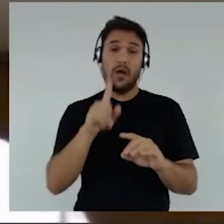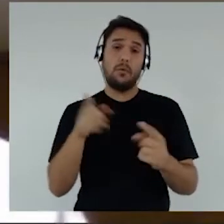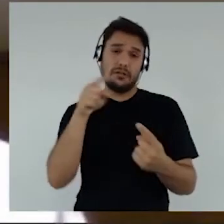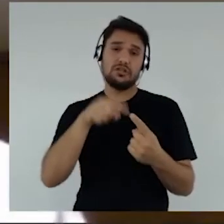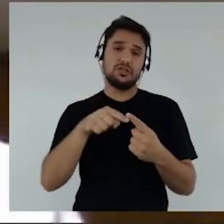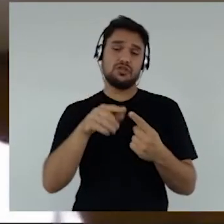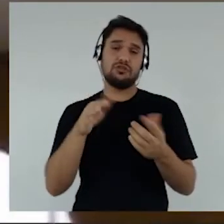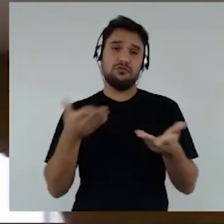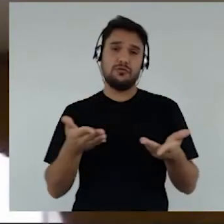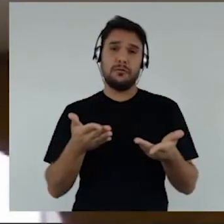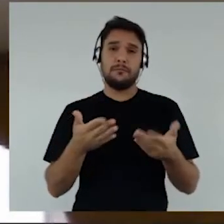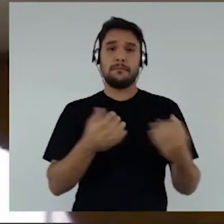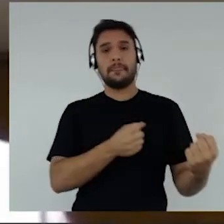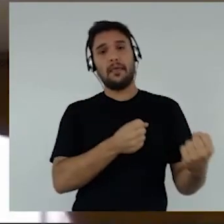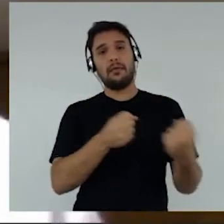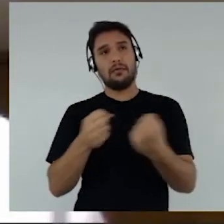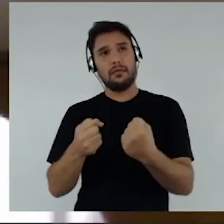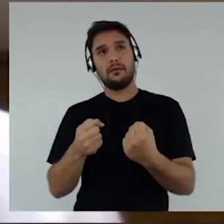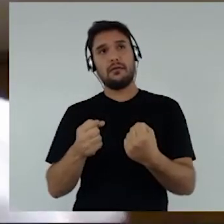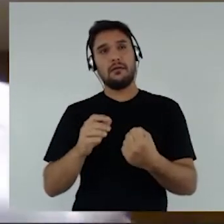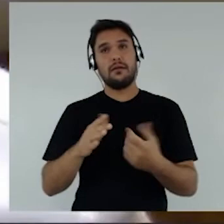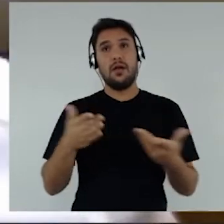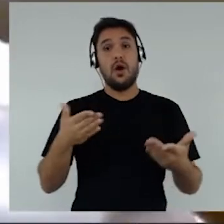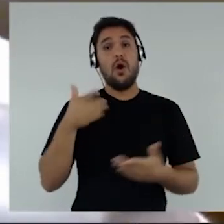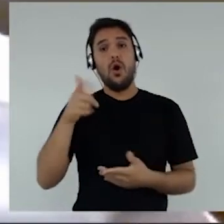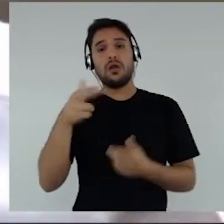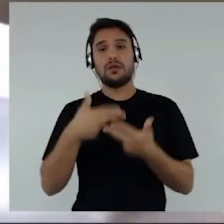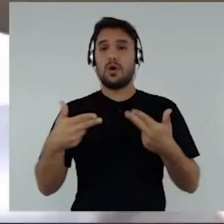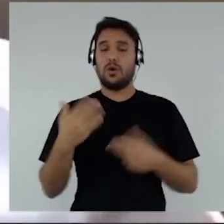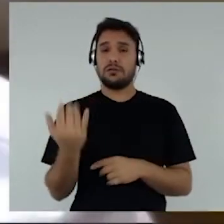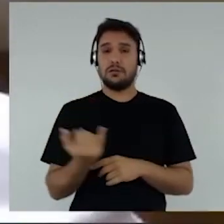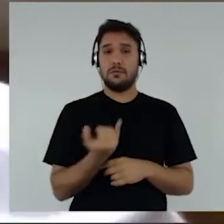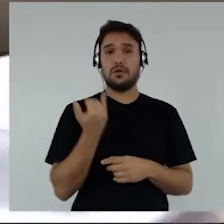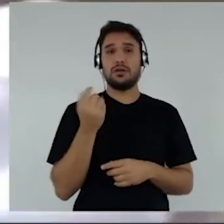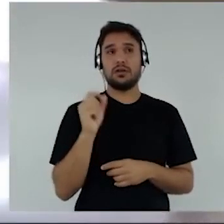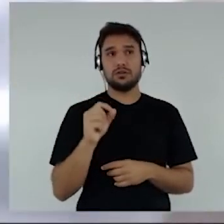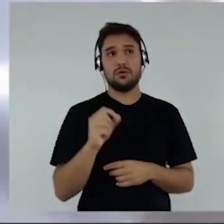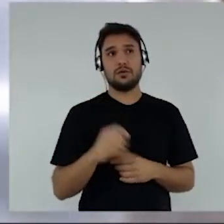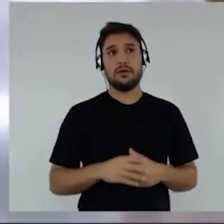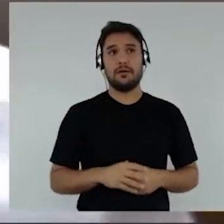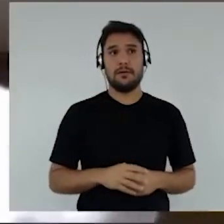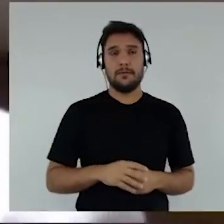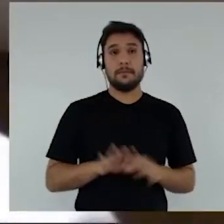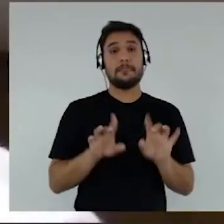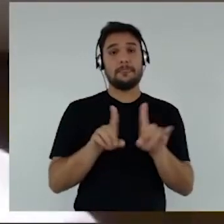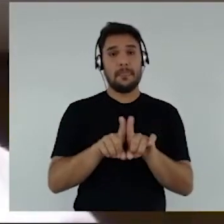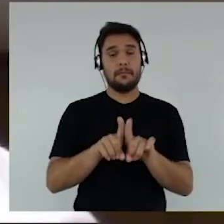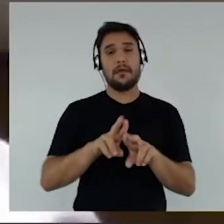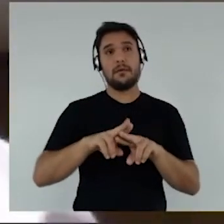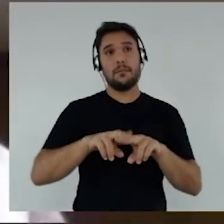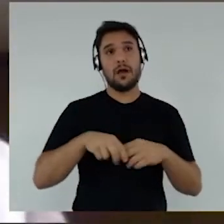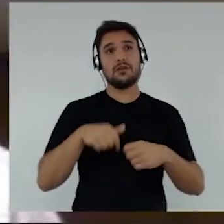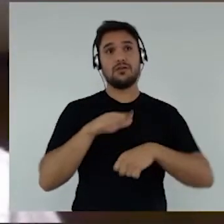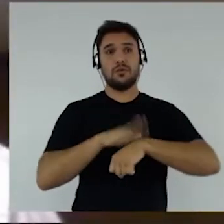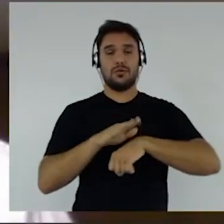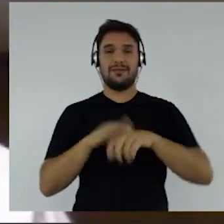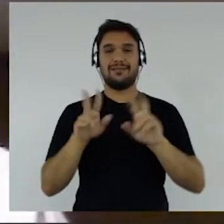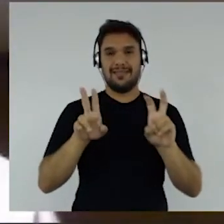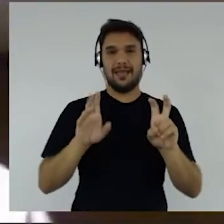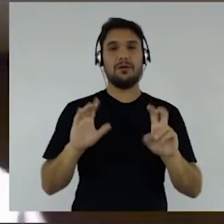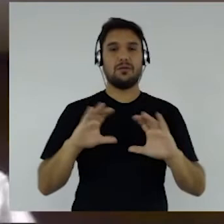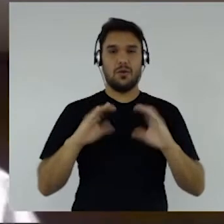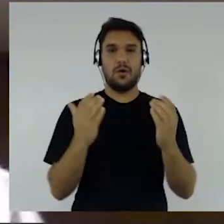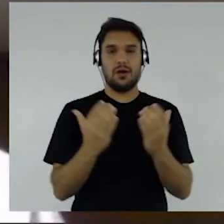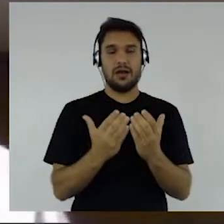da audiência de custódia. Um outro ponto importante, Felipe, inclusive por conta do tema do nosso